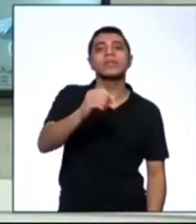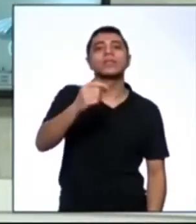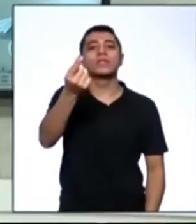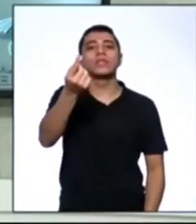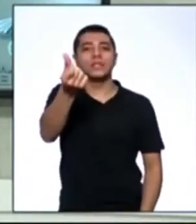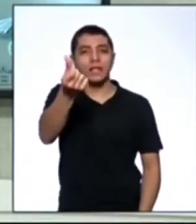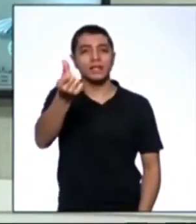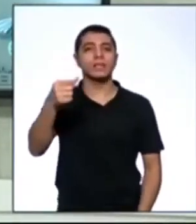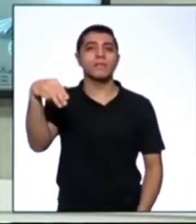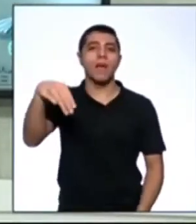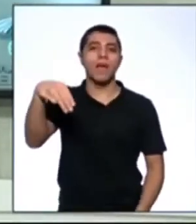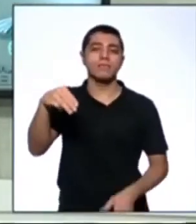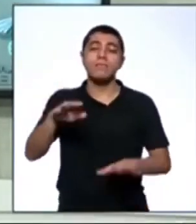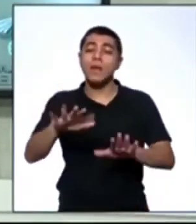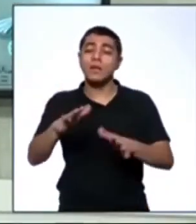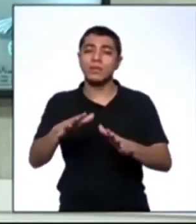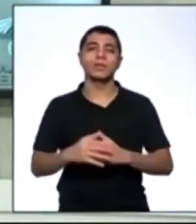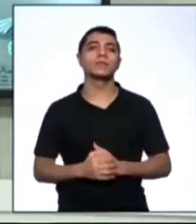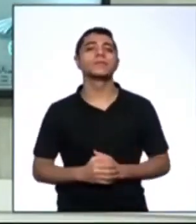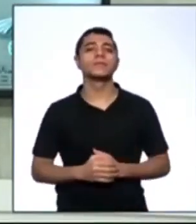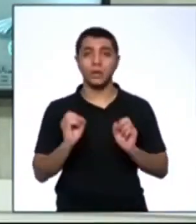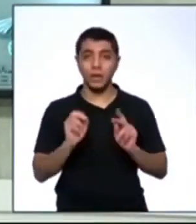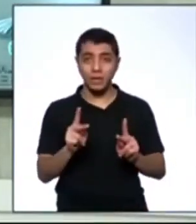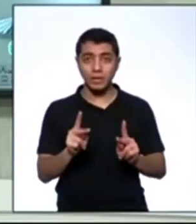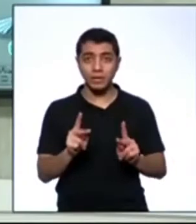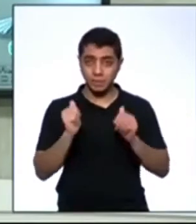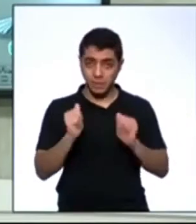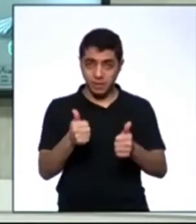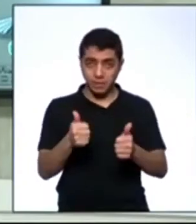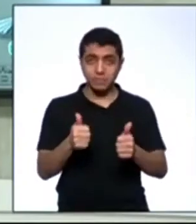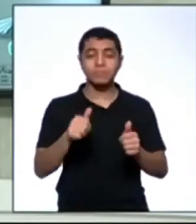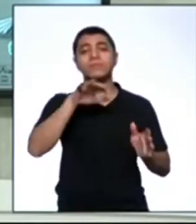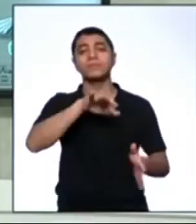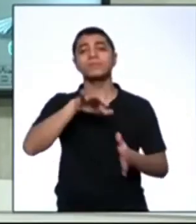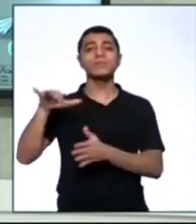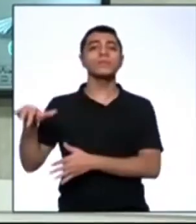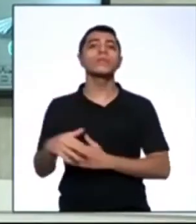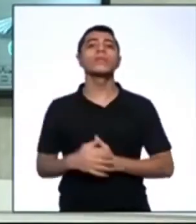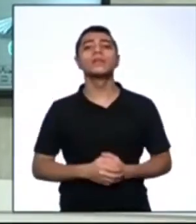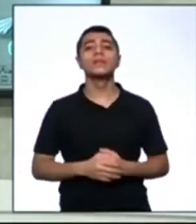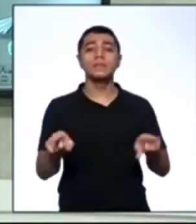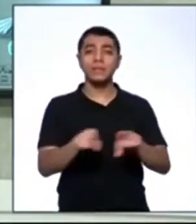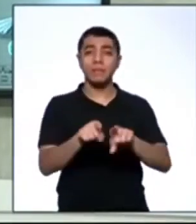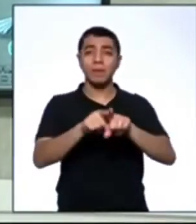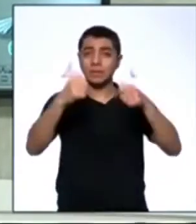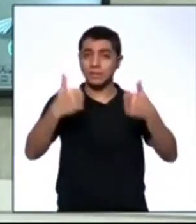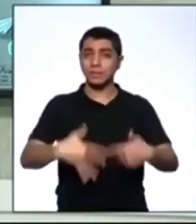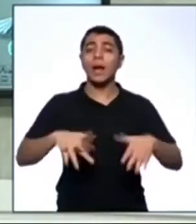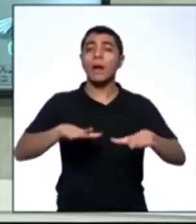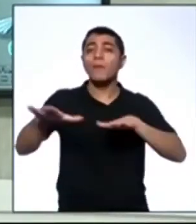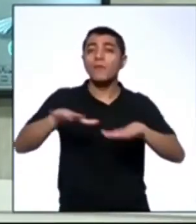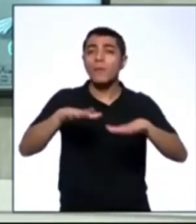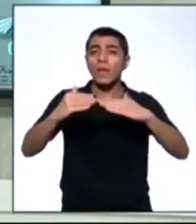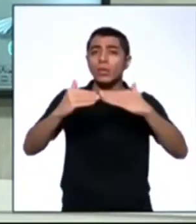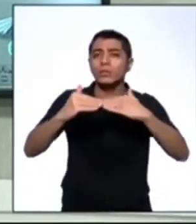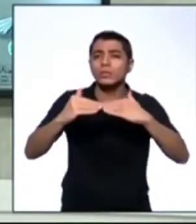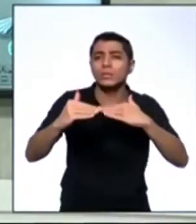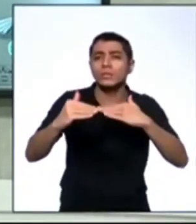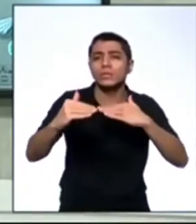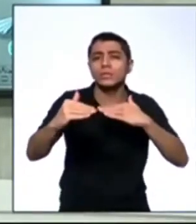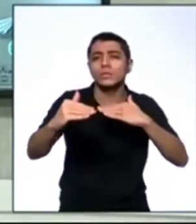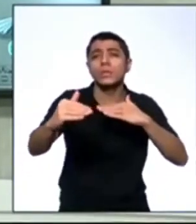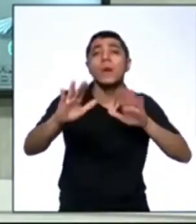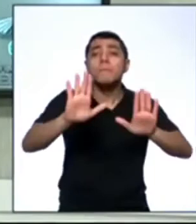agora um pouquinho em movimento uniforme em trajetória circular. Vamos falar aqui